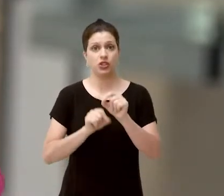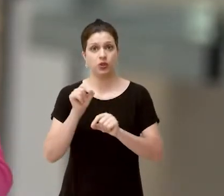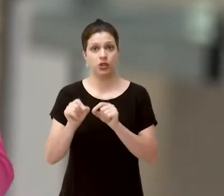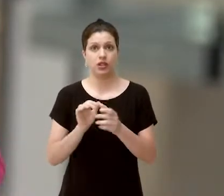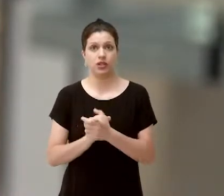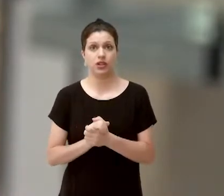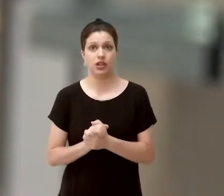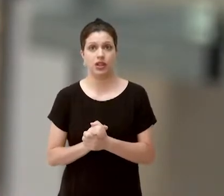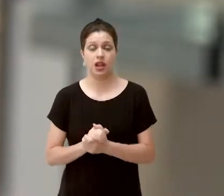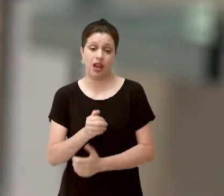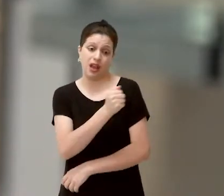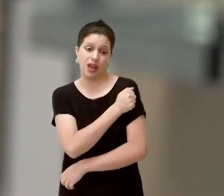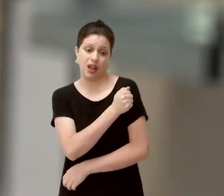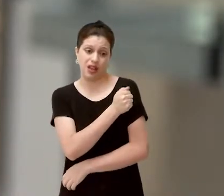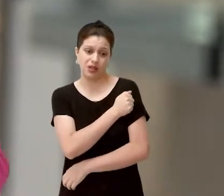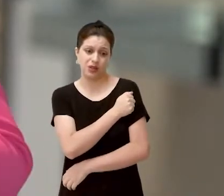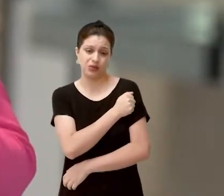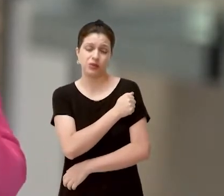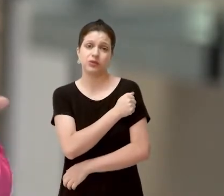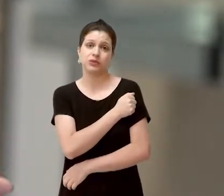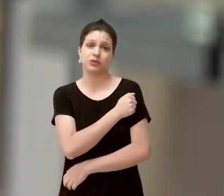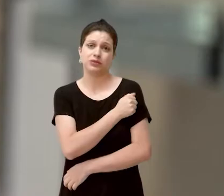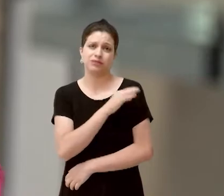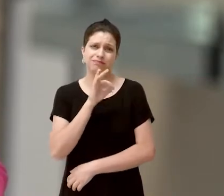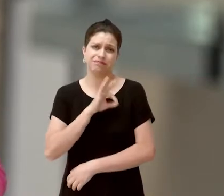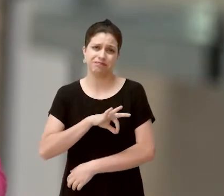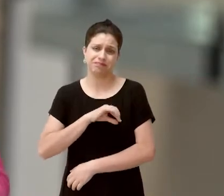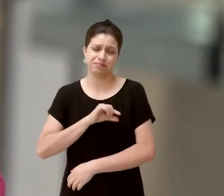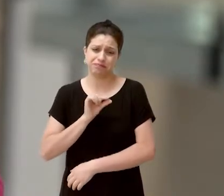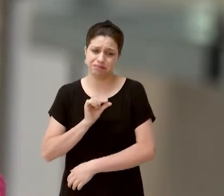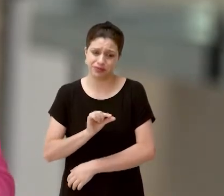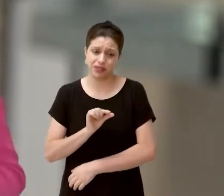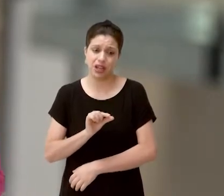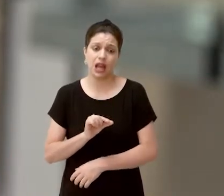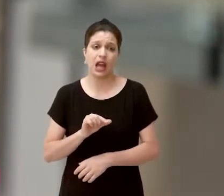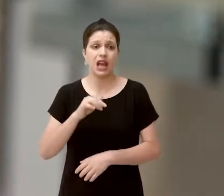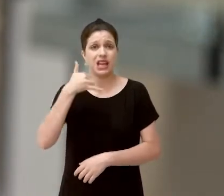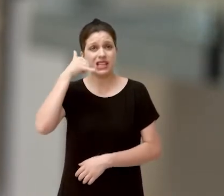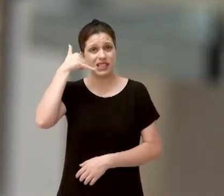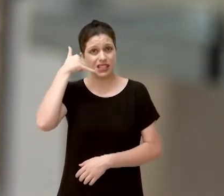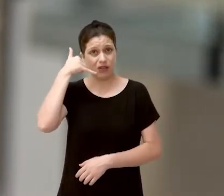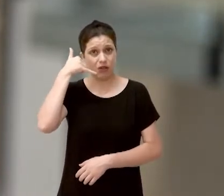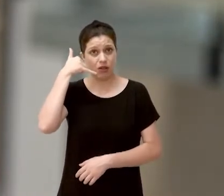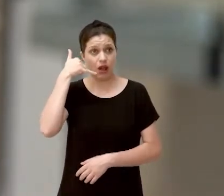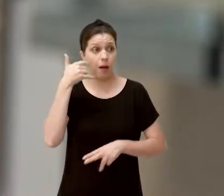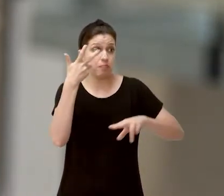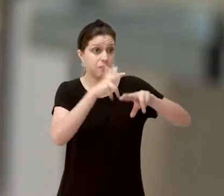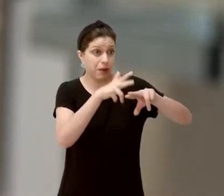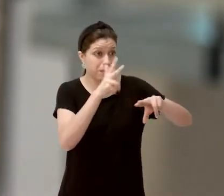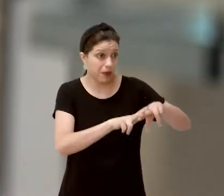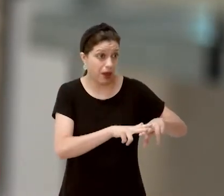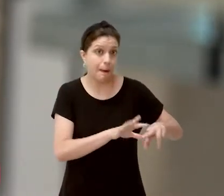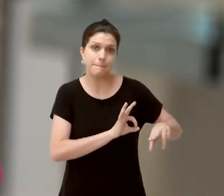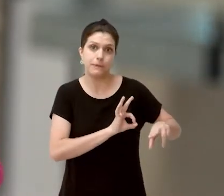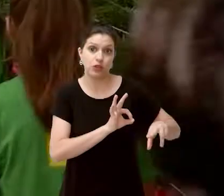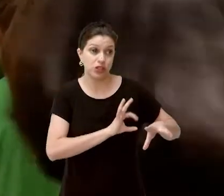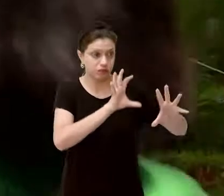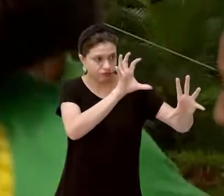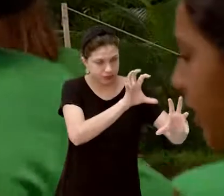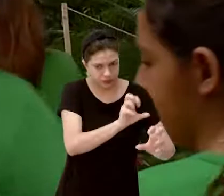queria destinar a estudantes de baixa renda celulares apreendidos em operações da